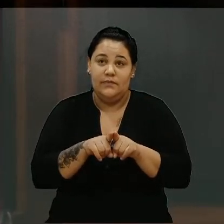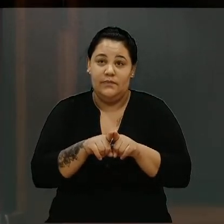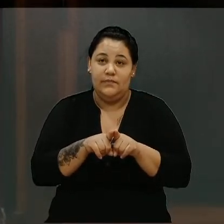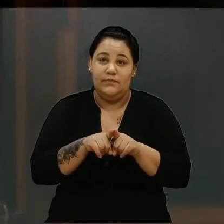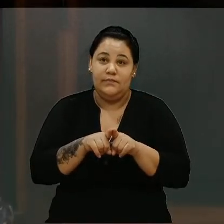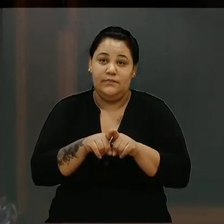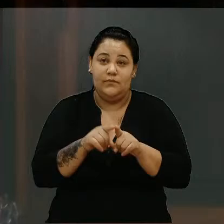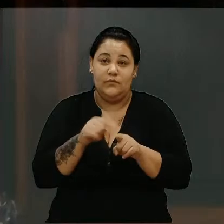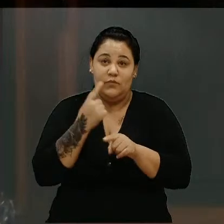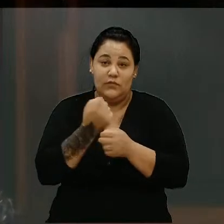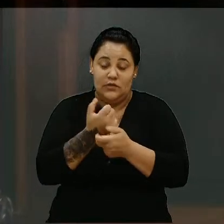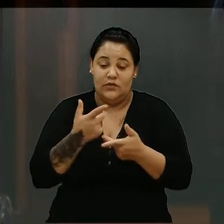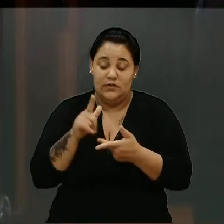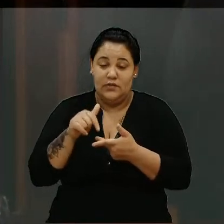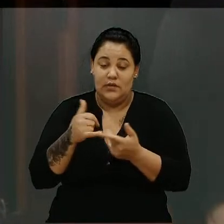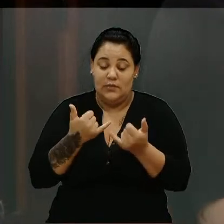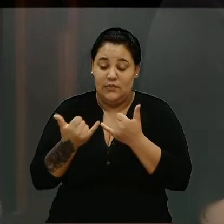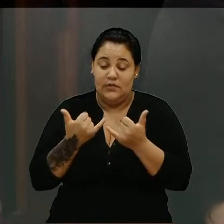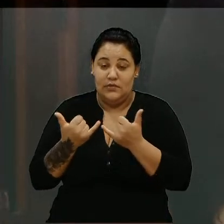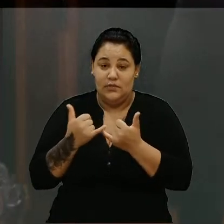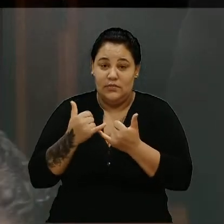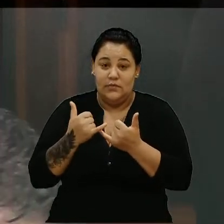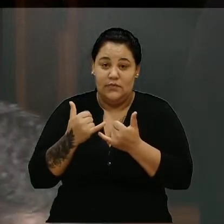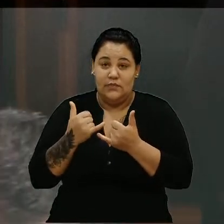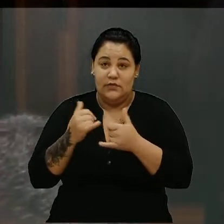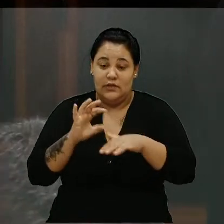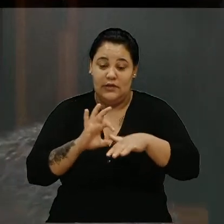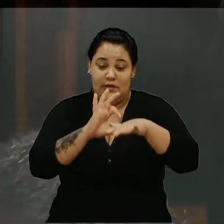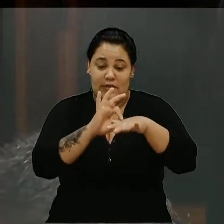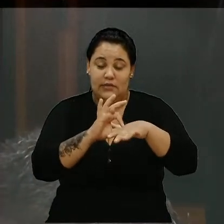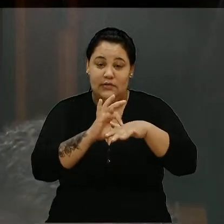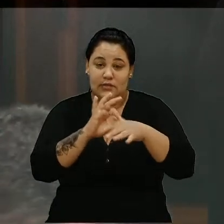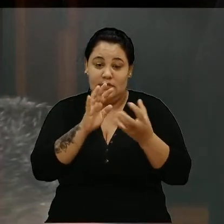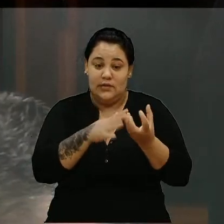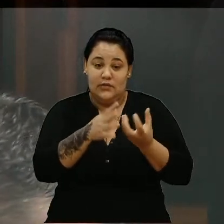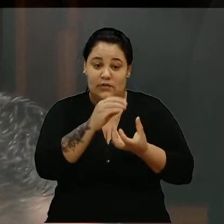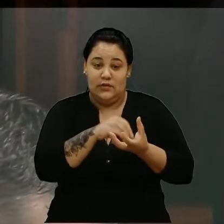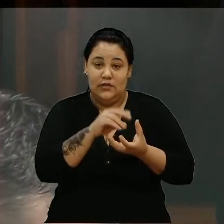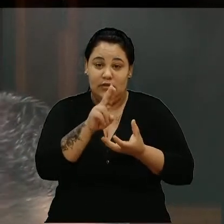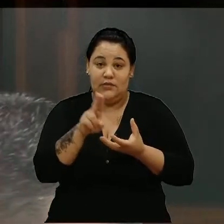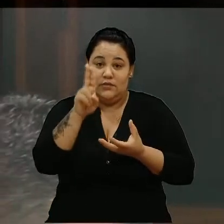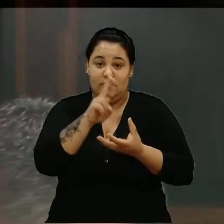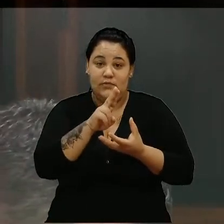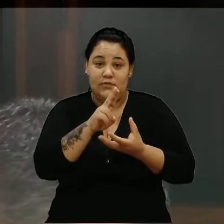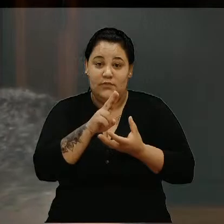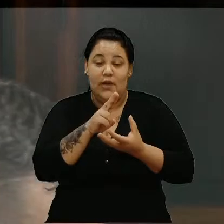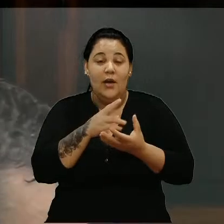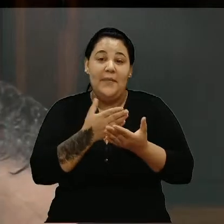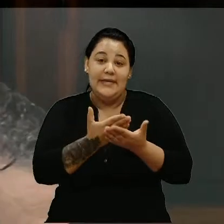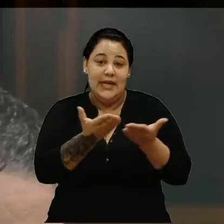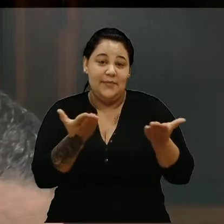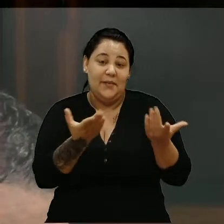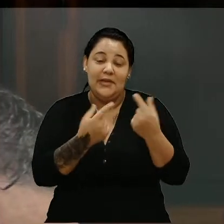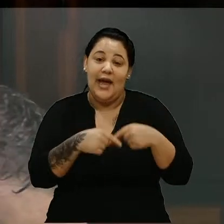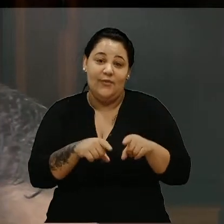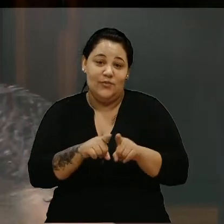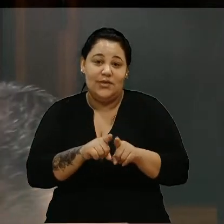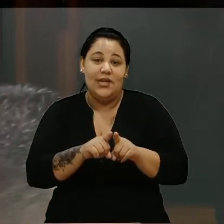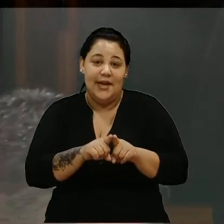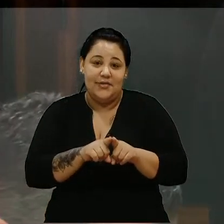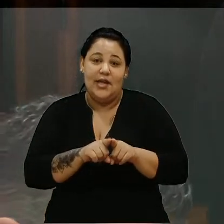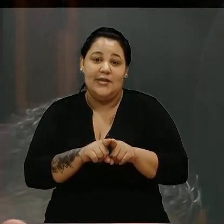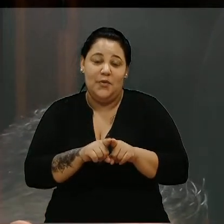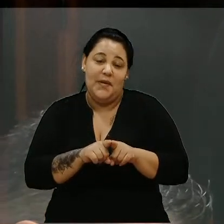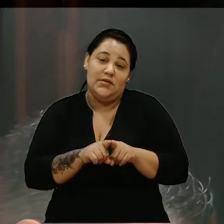elementos são, por exemplo, as diretorias da Codeca, né, que as pessoas que ocupam esses espaços geralmente são indicadas